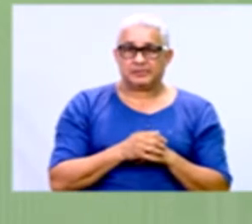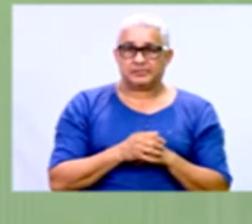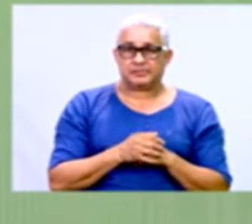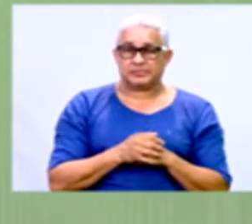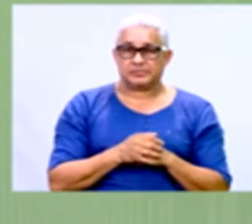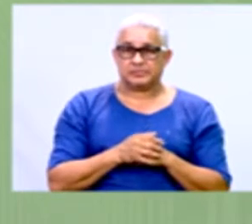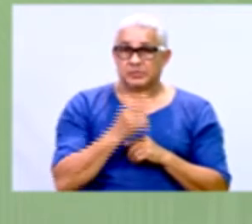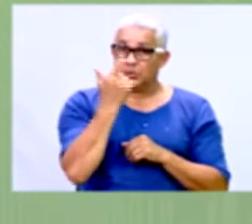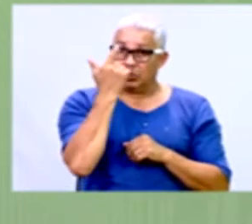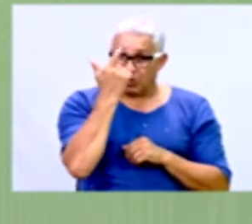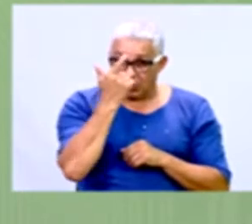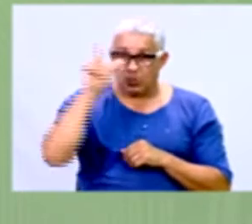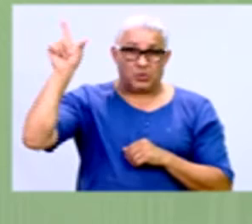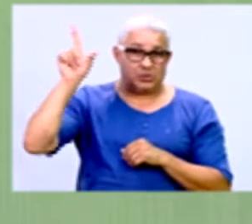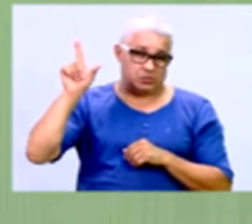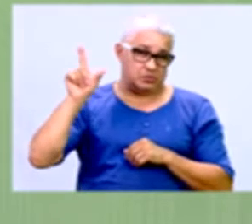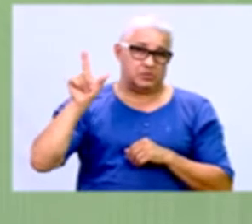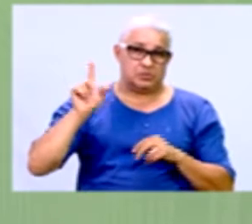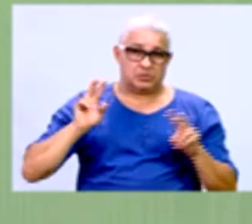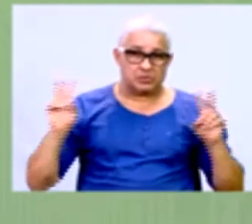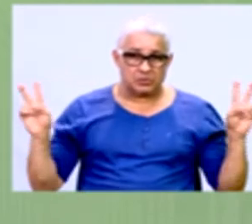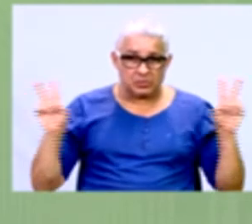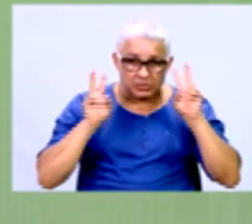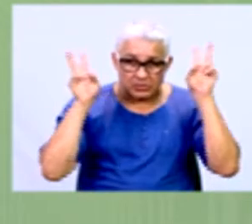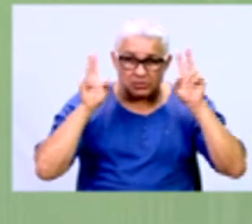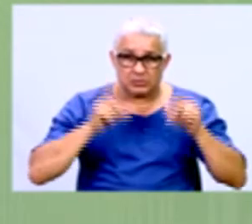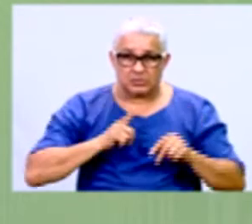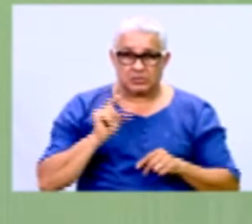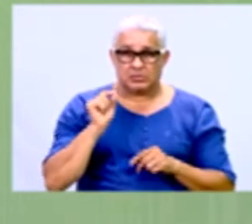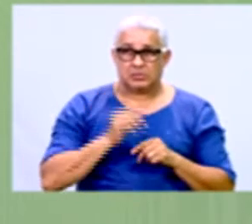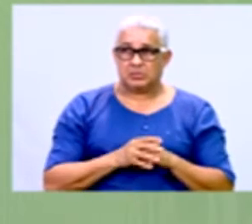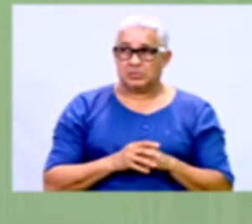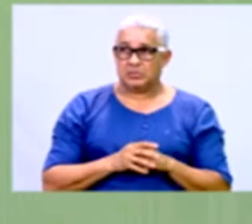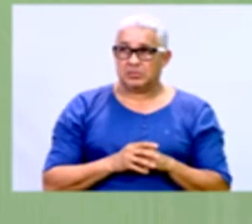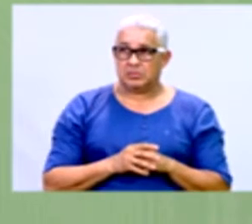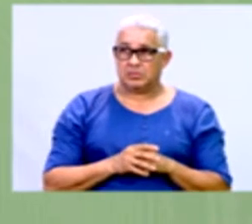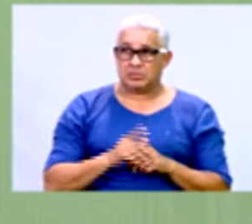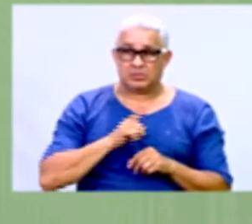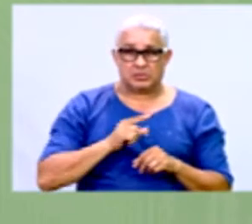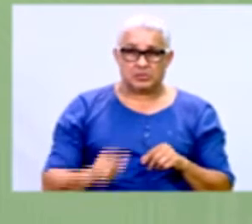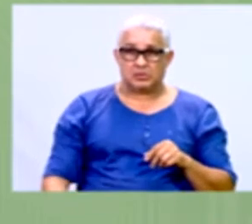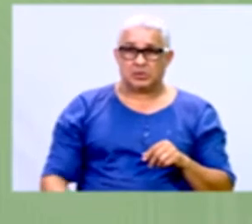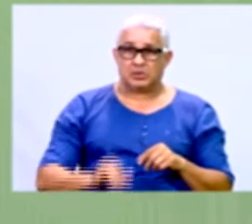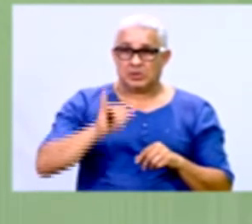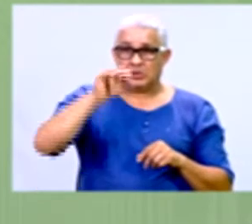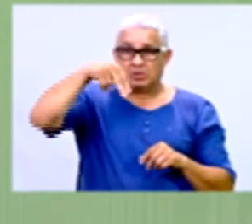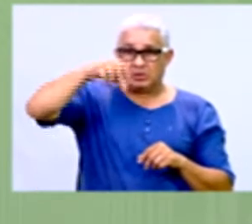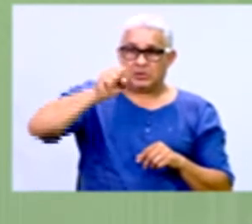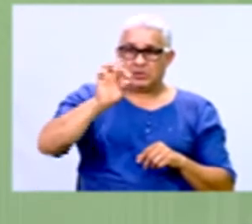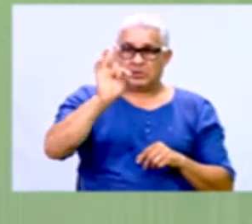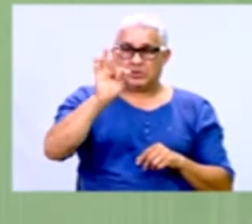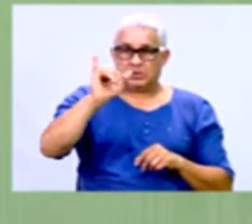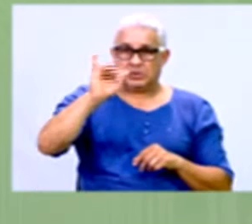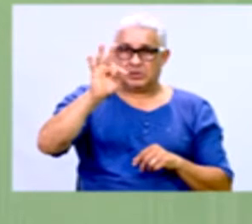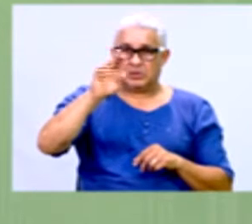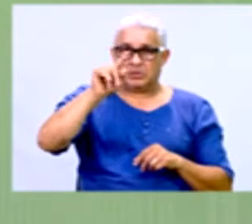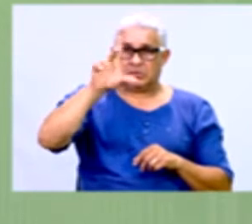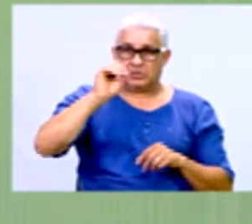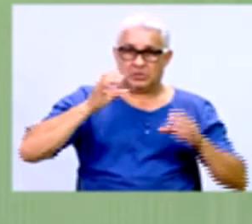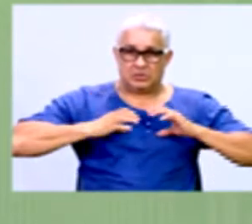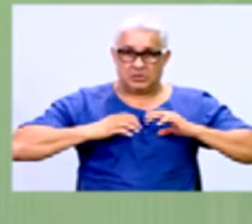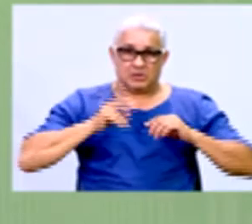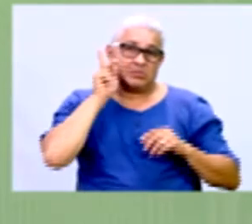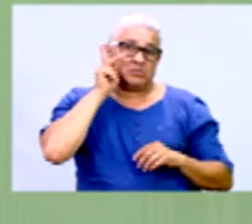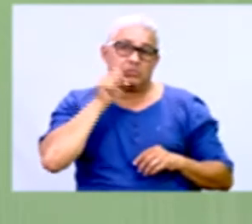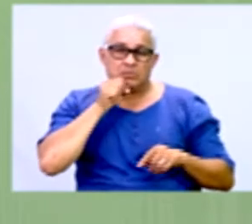com outros valores, né? O que nós temos aqui? Nós temos o Instituto da cidade de Porto Velho